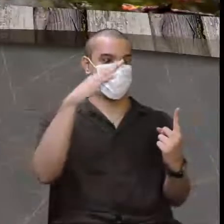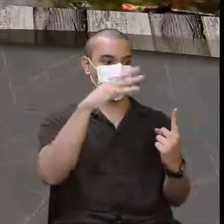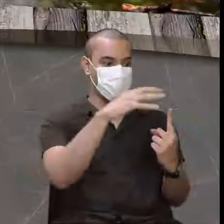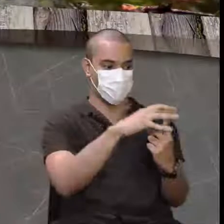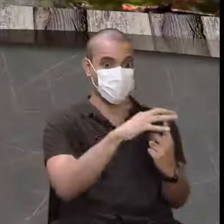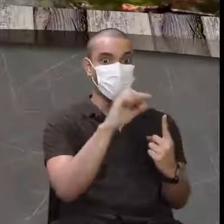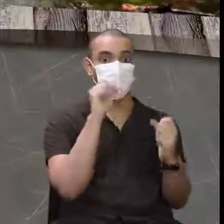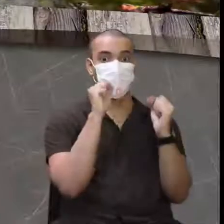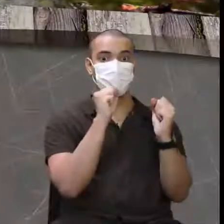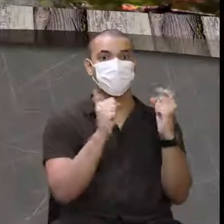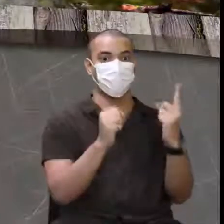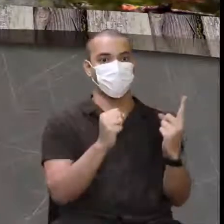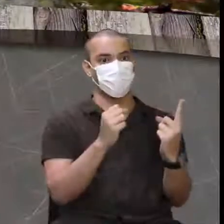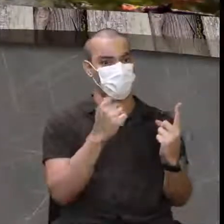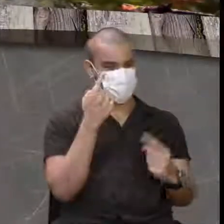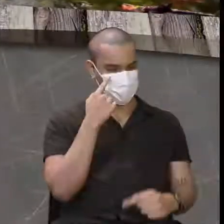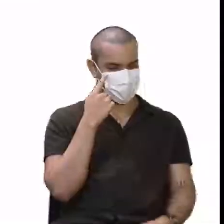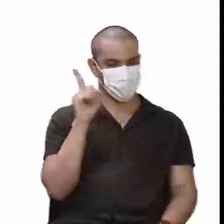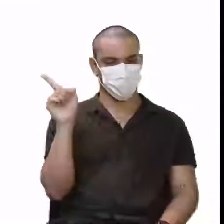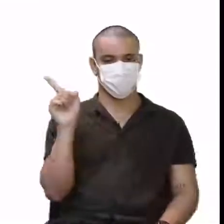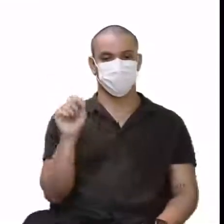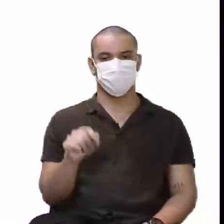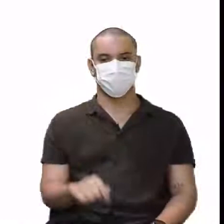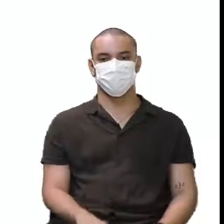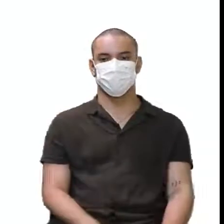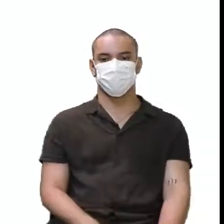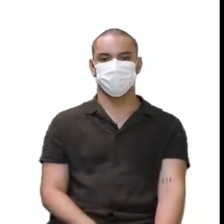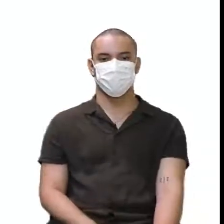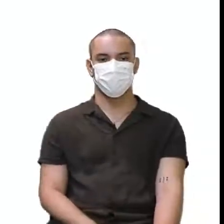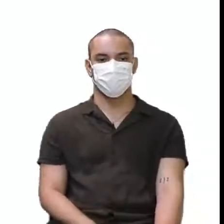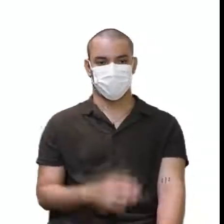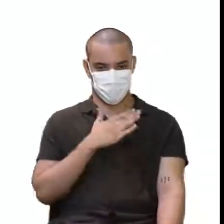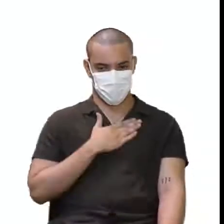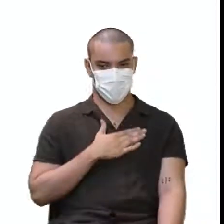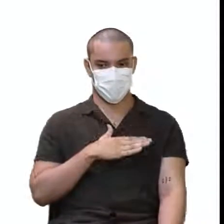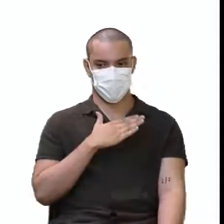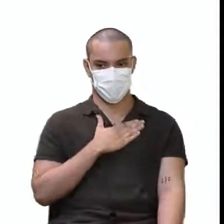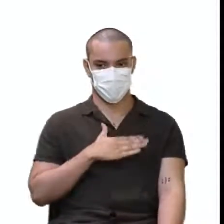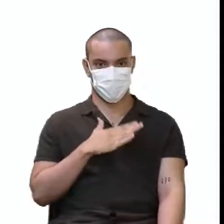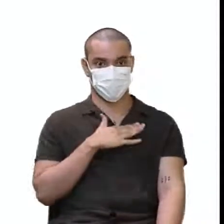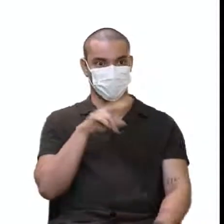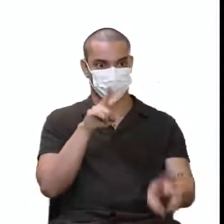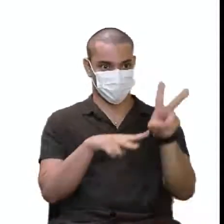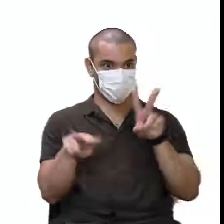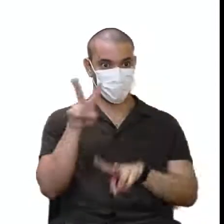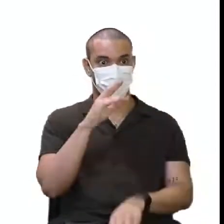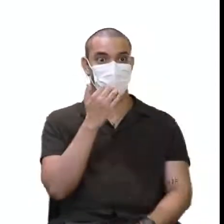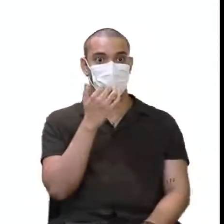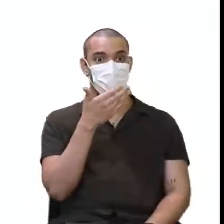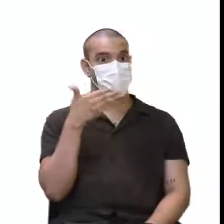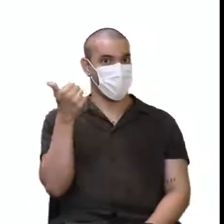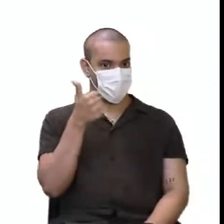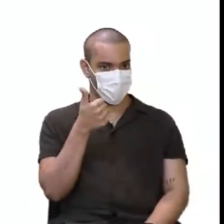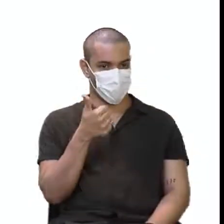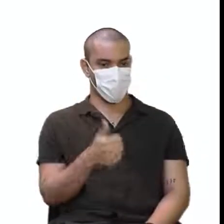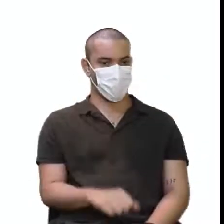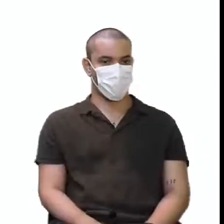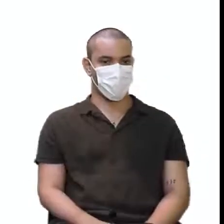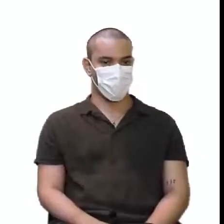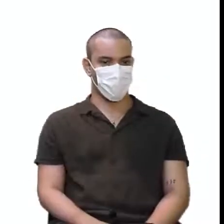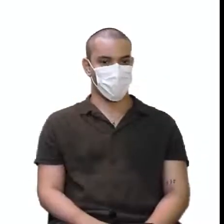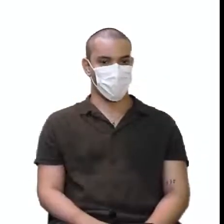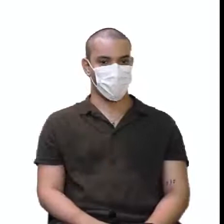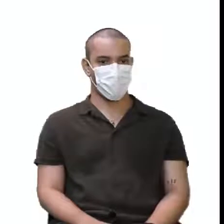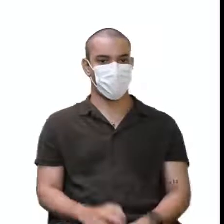ter essa espécie aqui. Vamos dar uma olhada lá no coisa. Calma aí que a gente chega lá, porque visualizando é melhor, né? Então, aqui